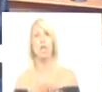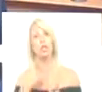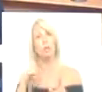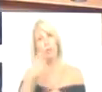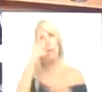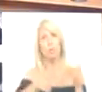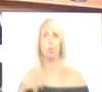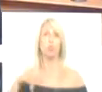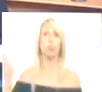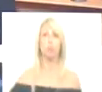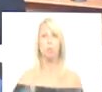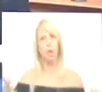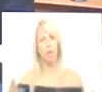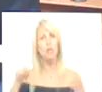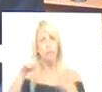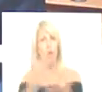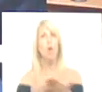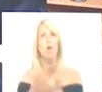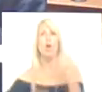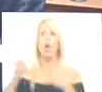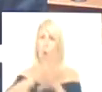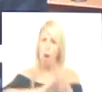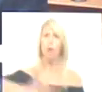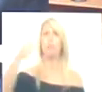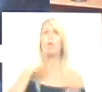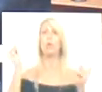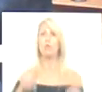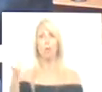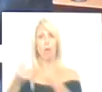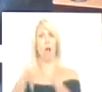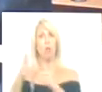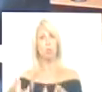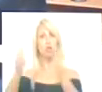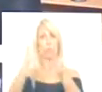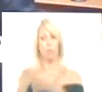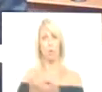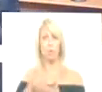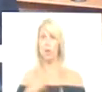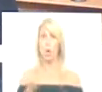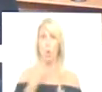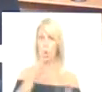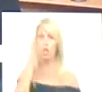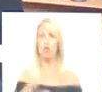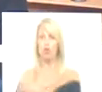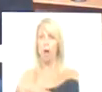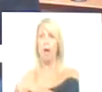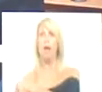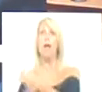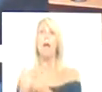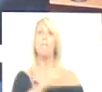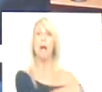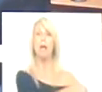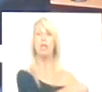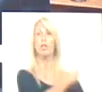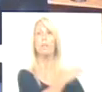para a negociação na Europa, vão reclamar aquilo que muitos já se dizem disponíveis para negociar connosco. Mais tempo para permitir estabilizar